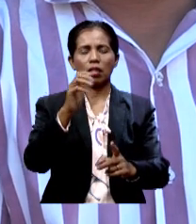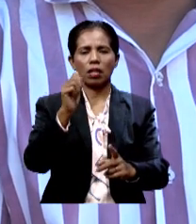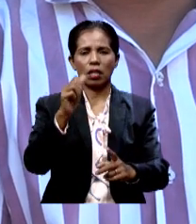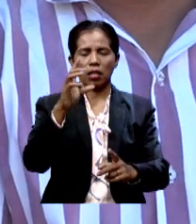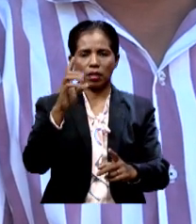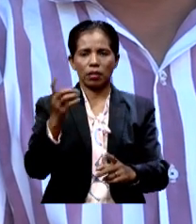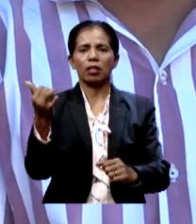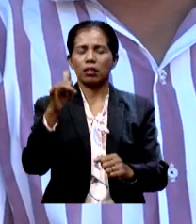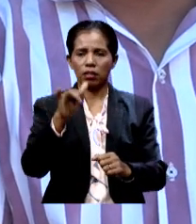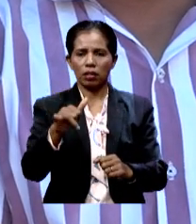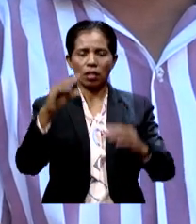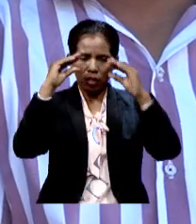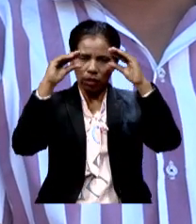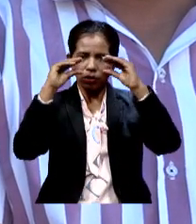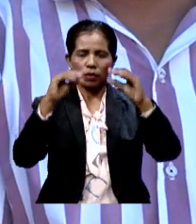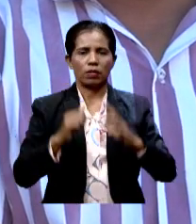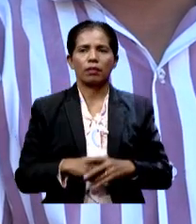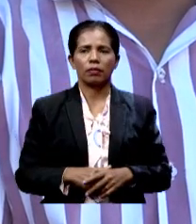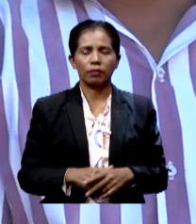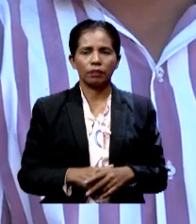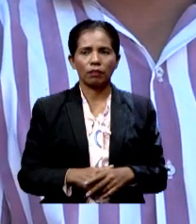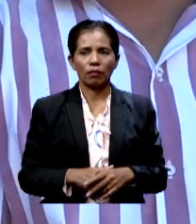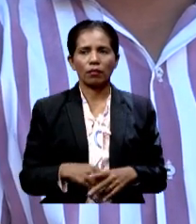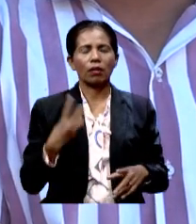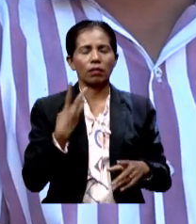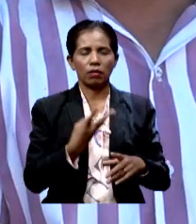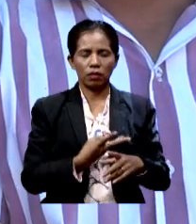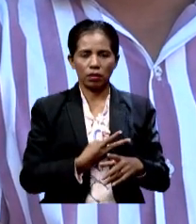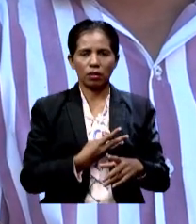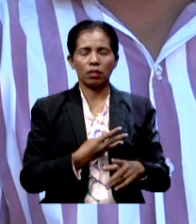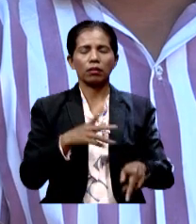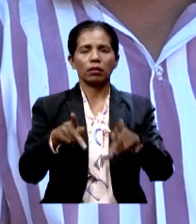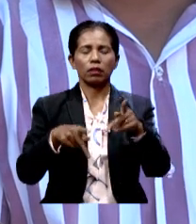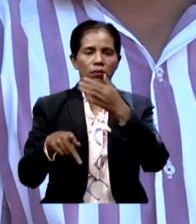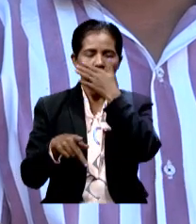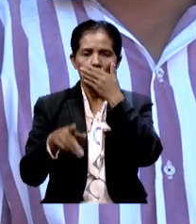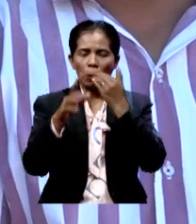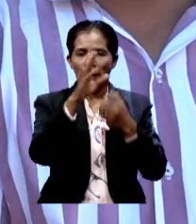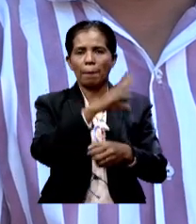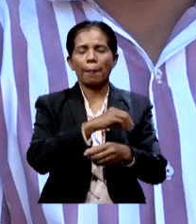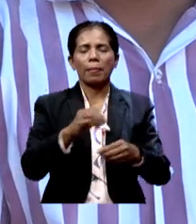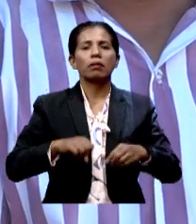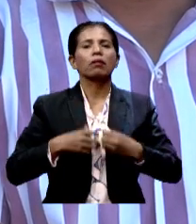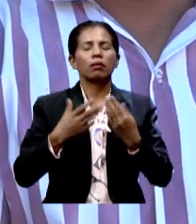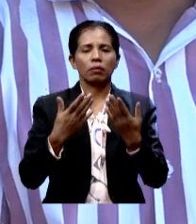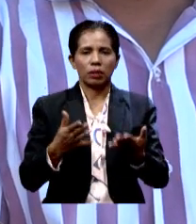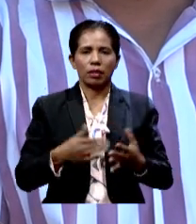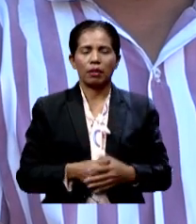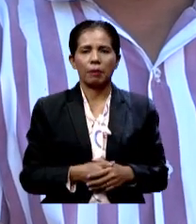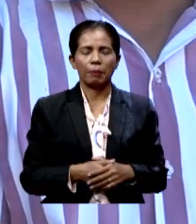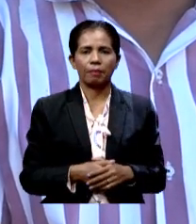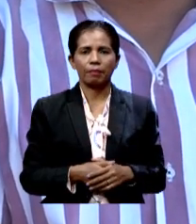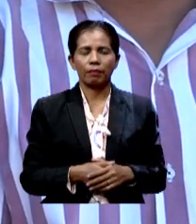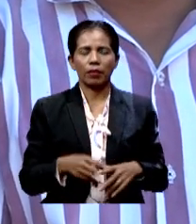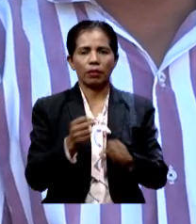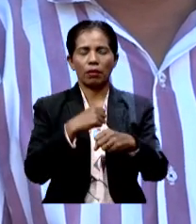sira hanuri itani empresa ga o negosian sira ne o insa para bele